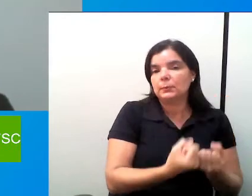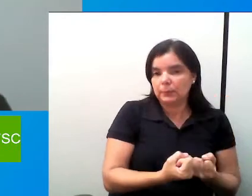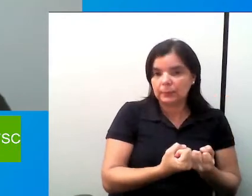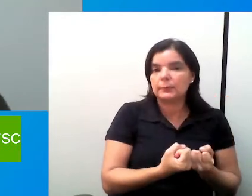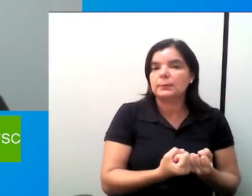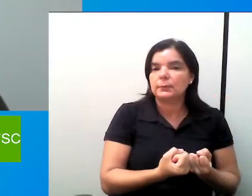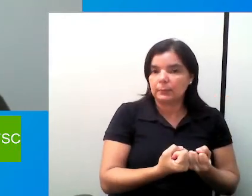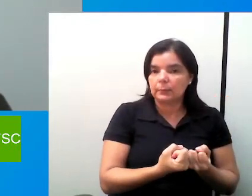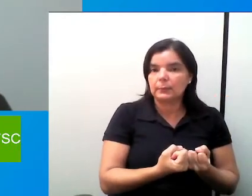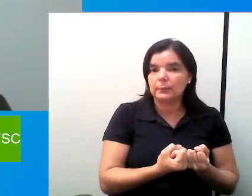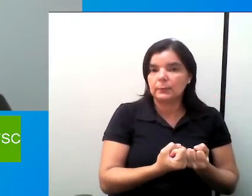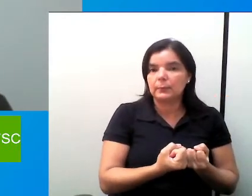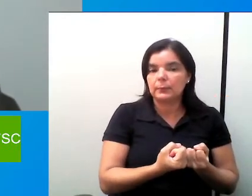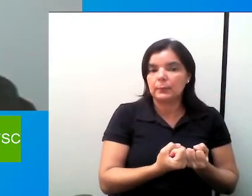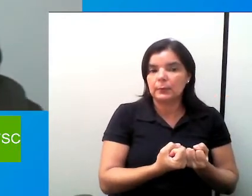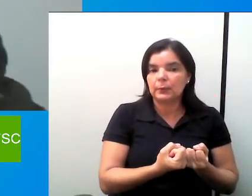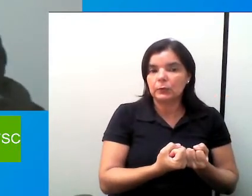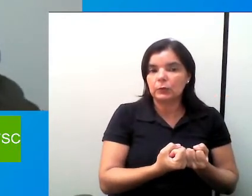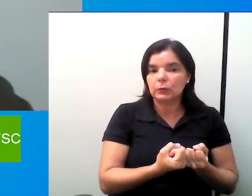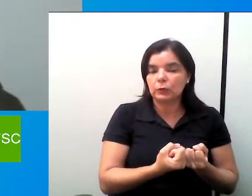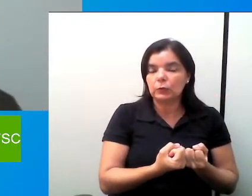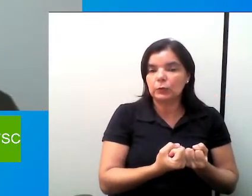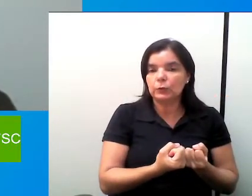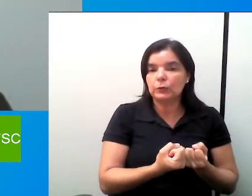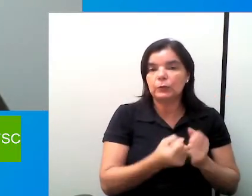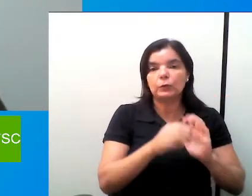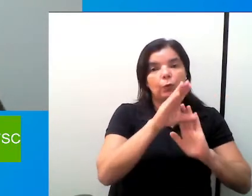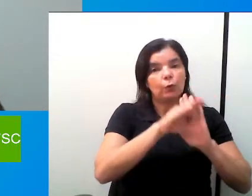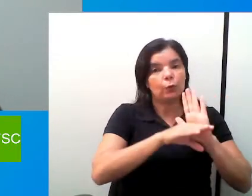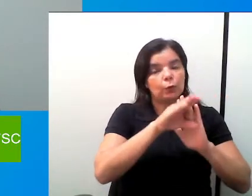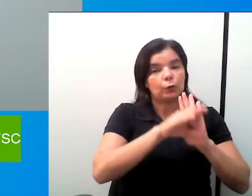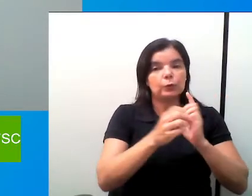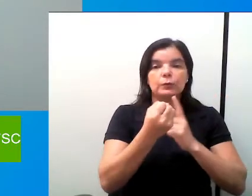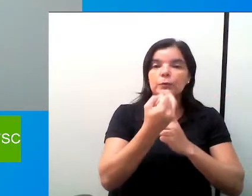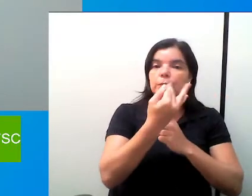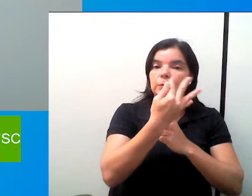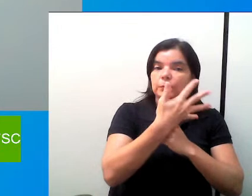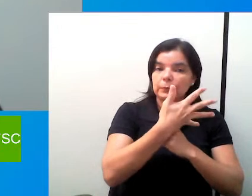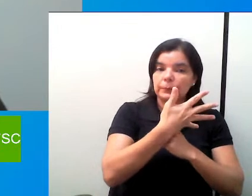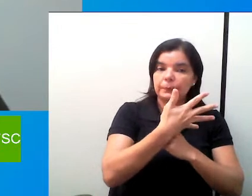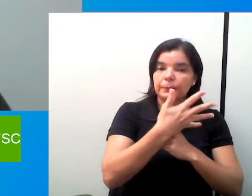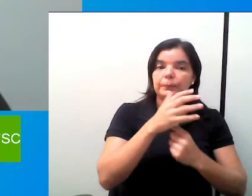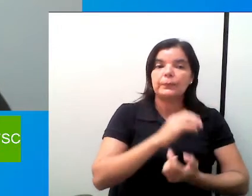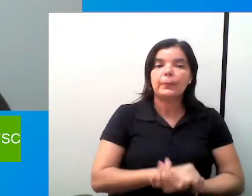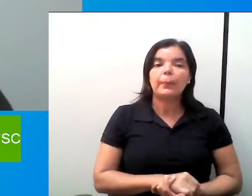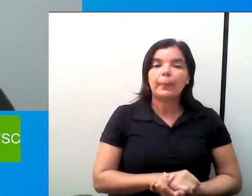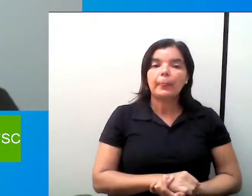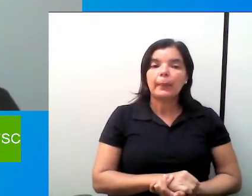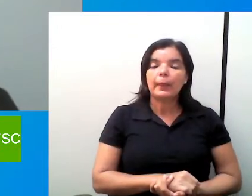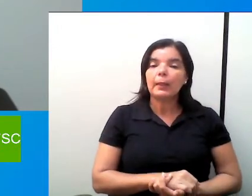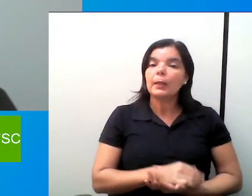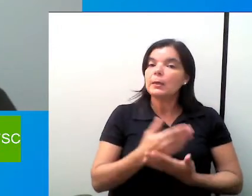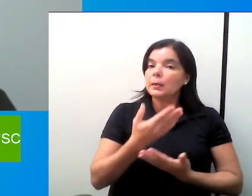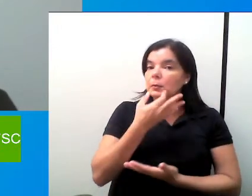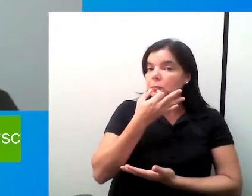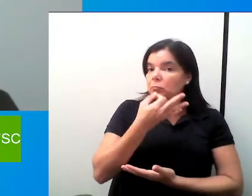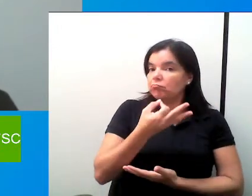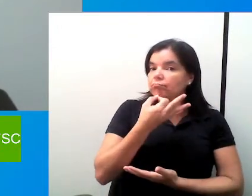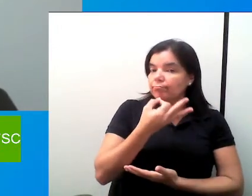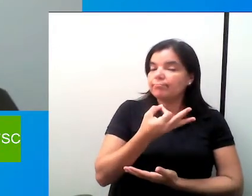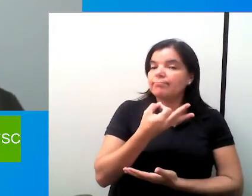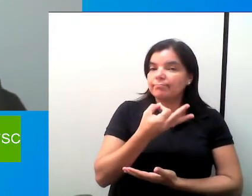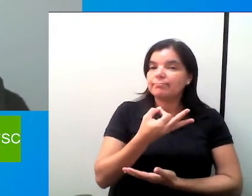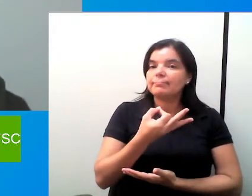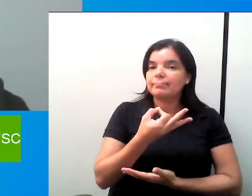essa unidade de curricularização da extensão, né, de atividade de extensão. E, na nossa opinião, isso foi